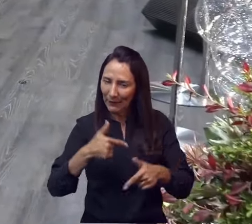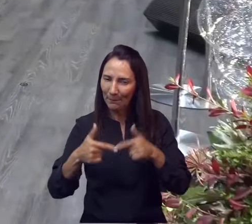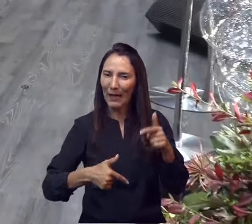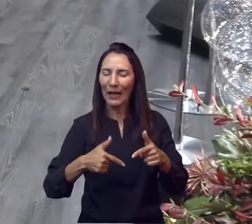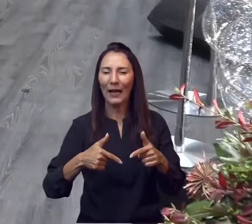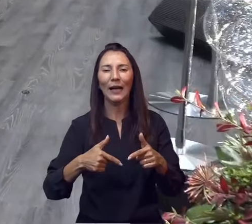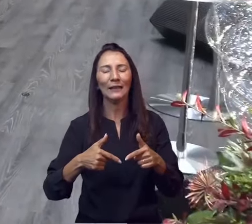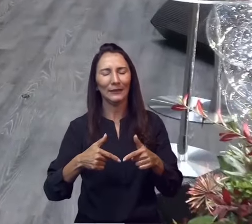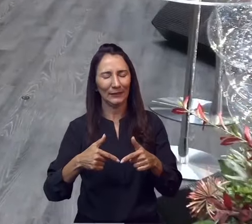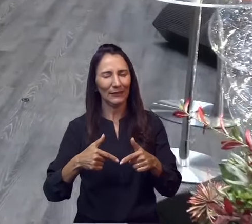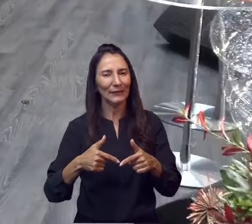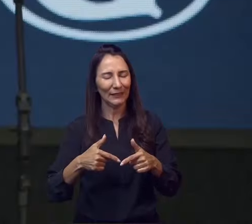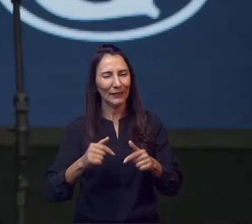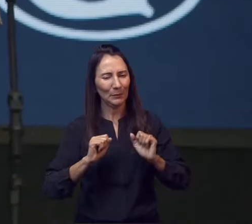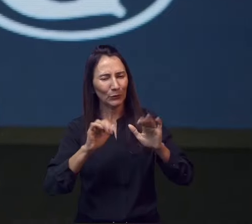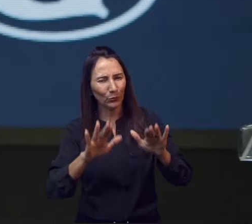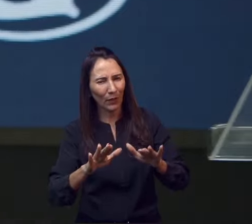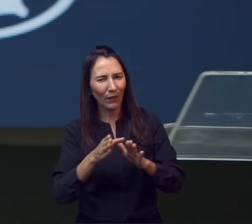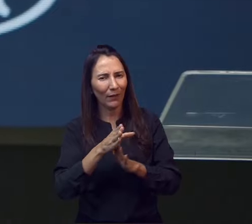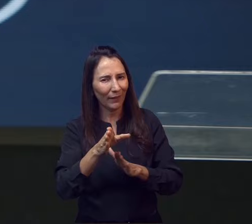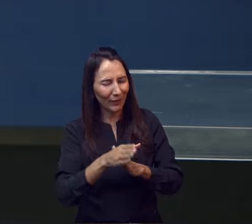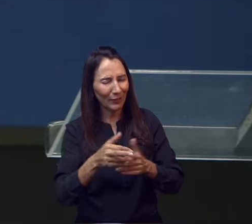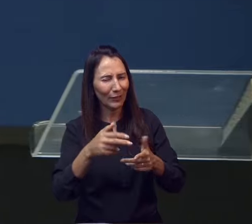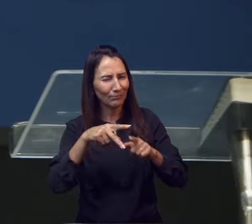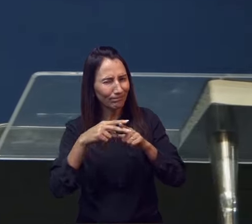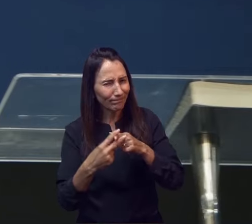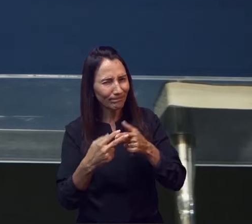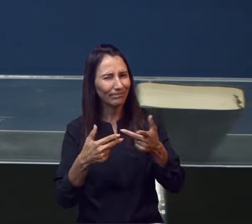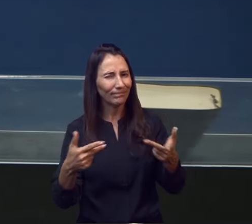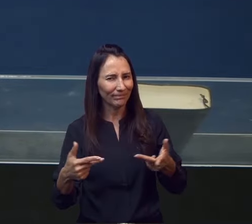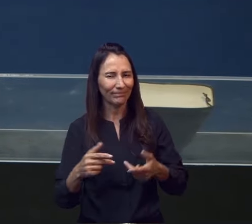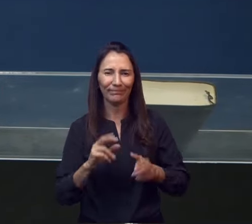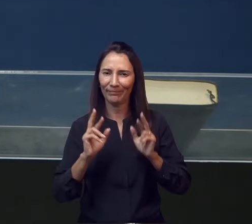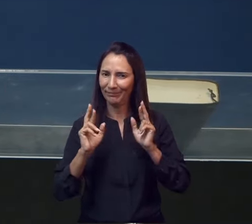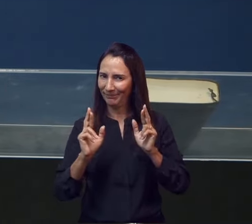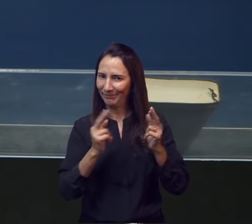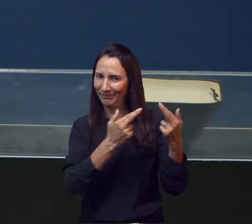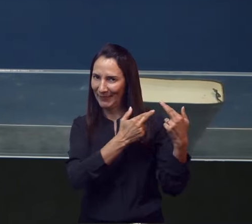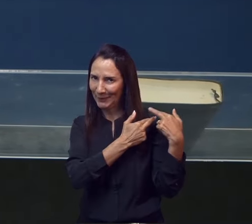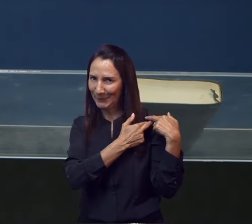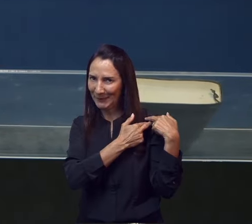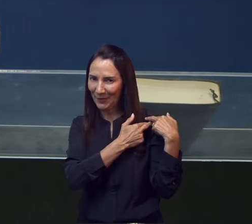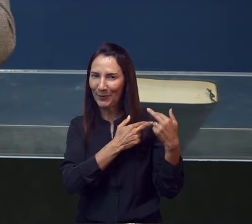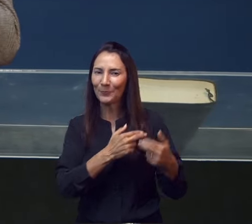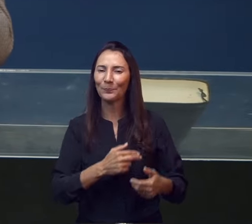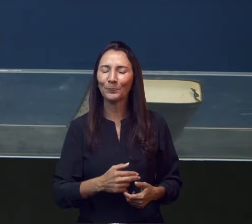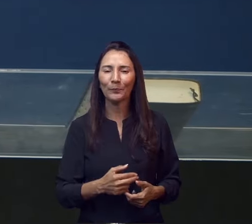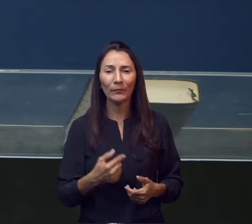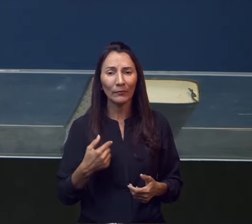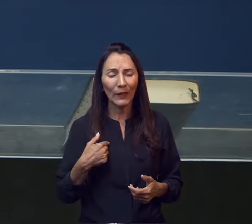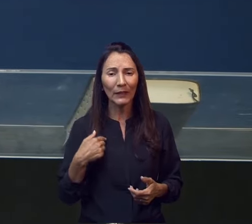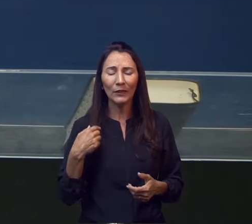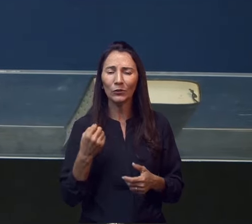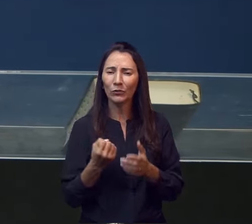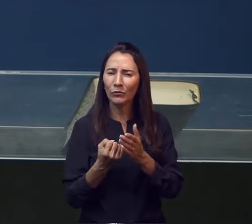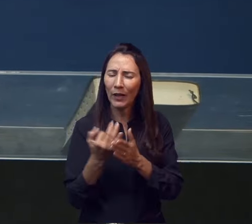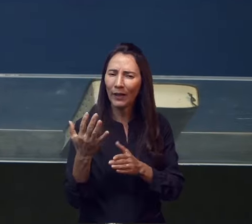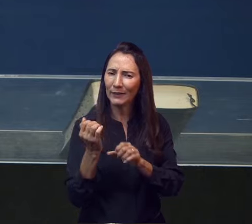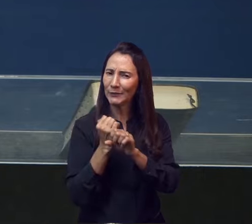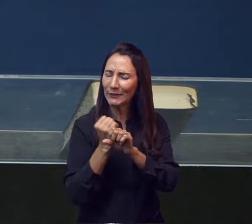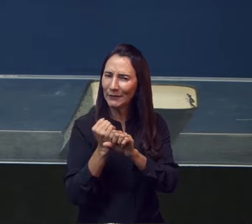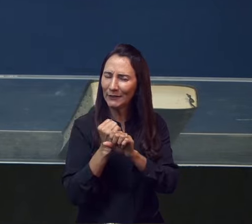mas olha que coisa interessante eu pude nesses anos e anos como Evangelista pregando aqui terça-feira